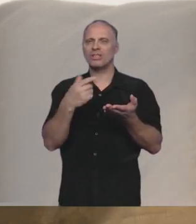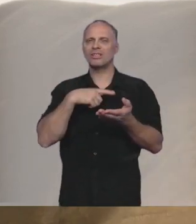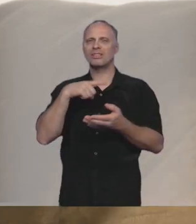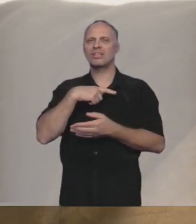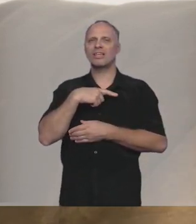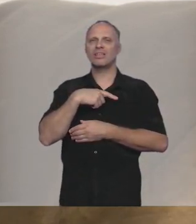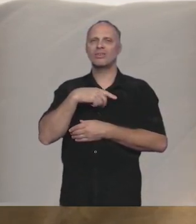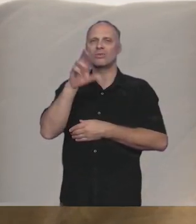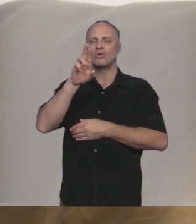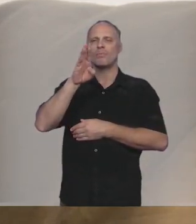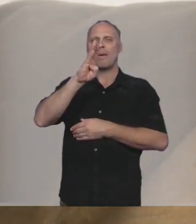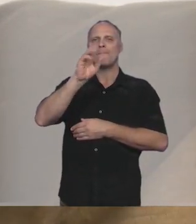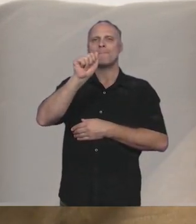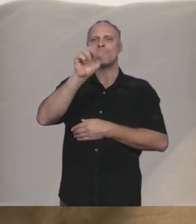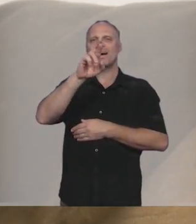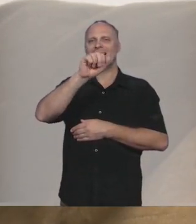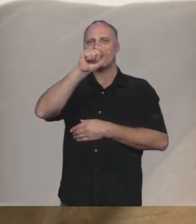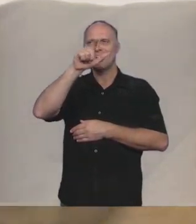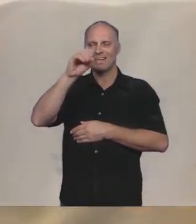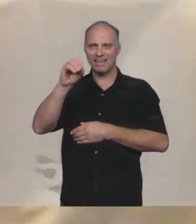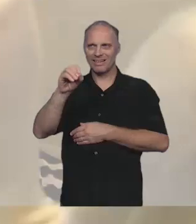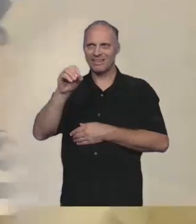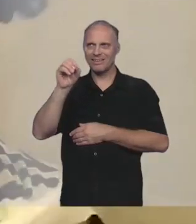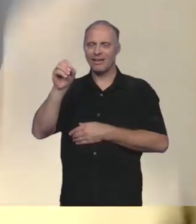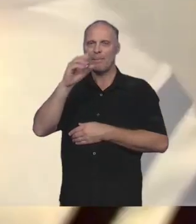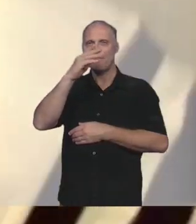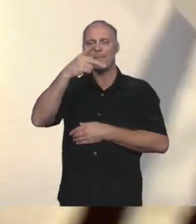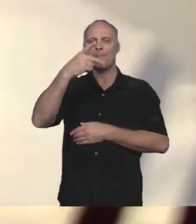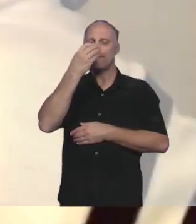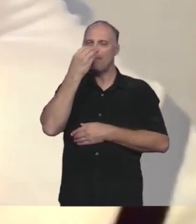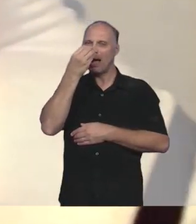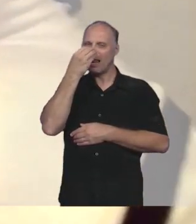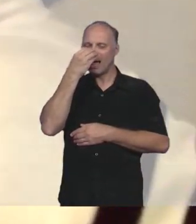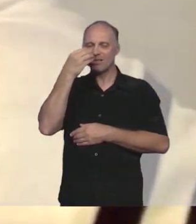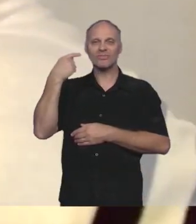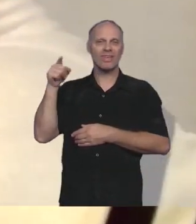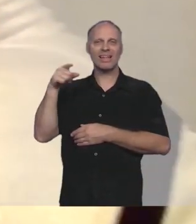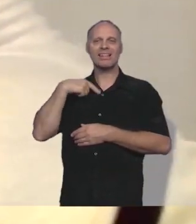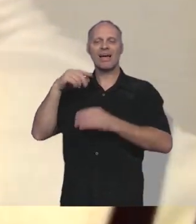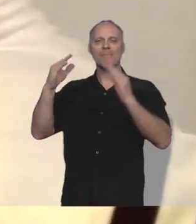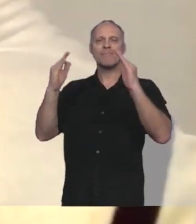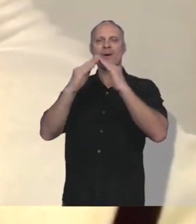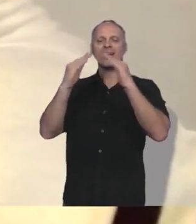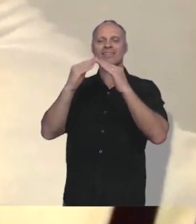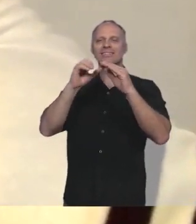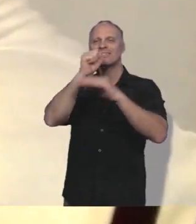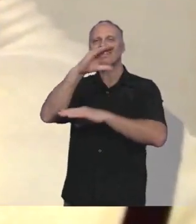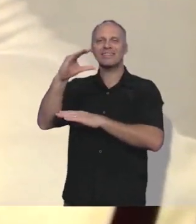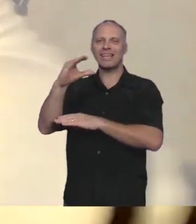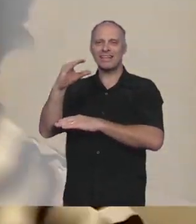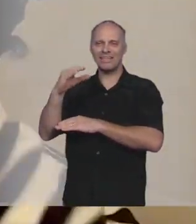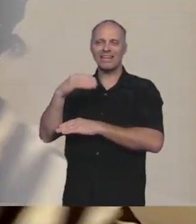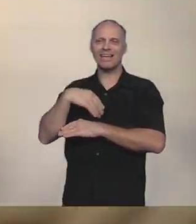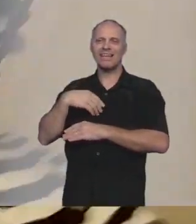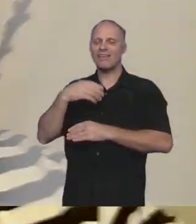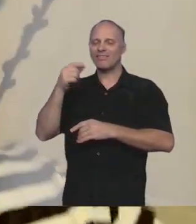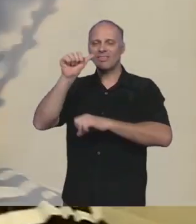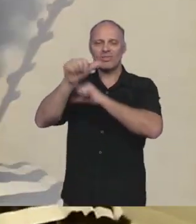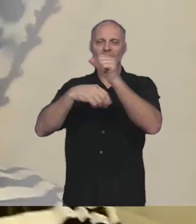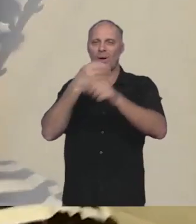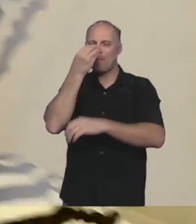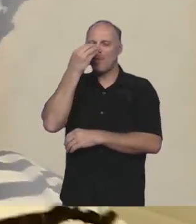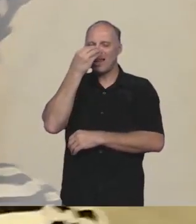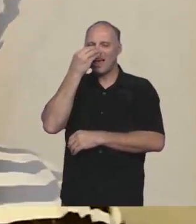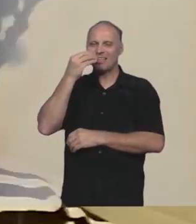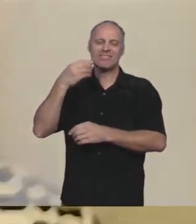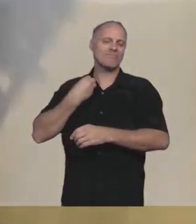intitula Palhaço Pirulito, Luciano Heimer, que está morando em Santa Catarina, Paraná, virou um palhaço,